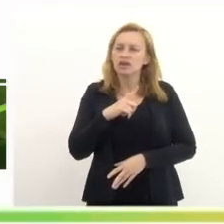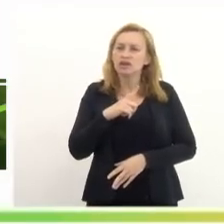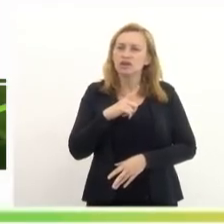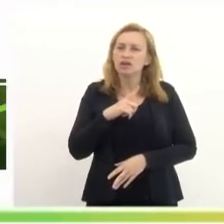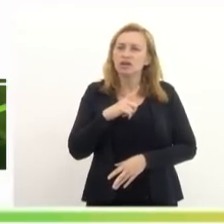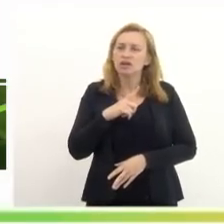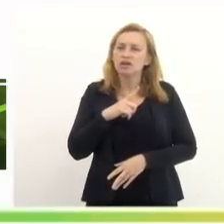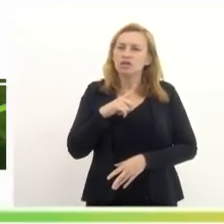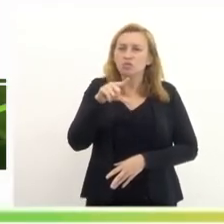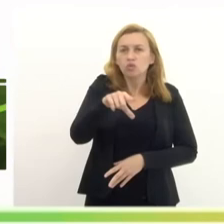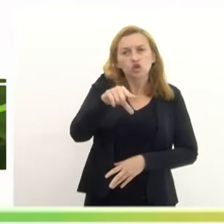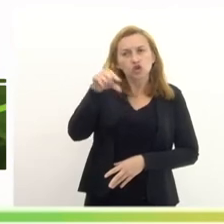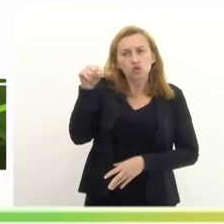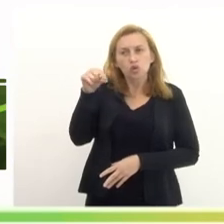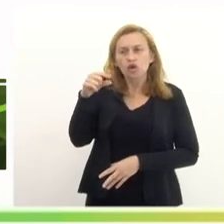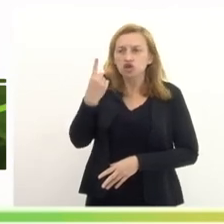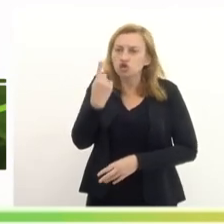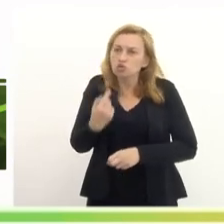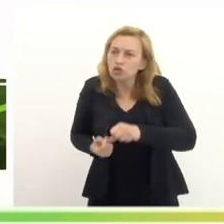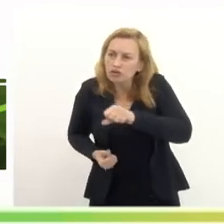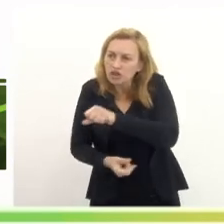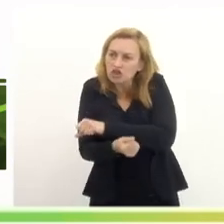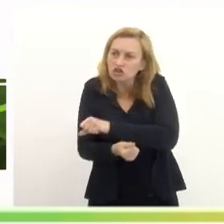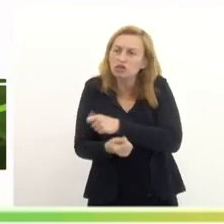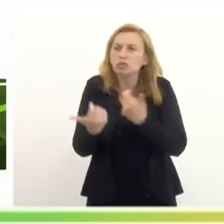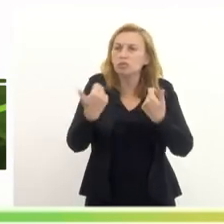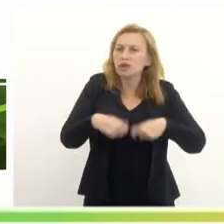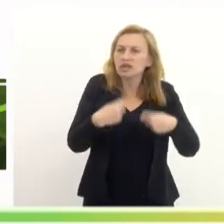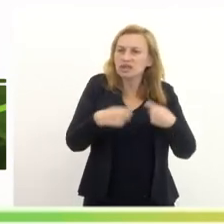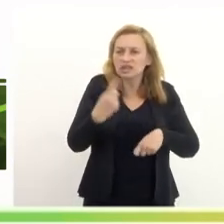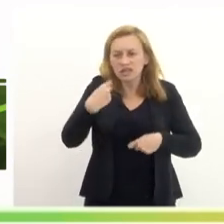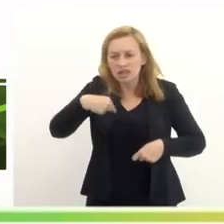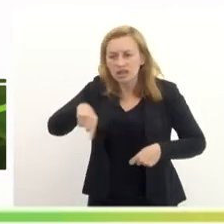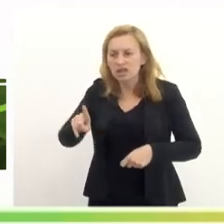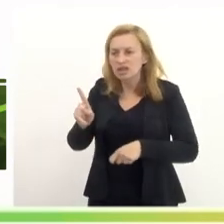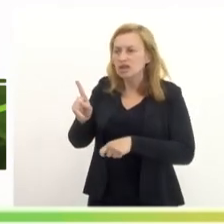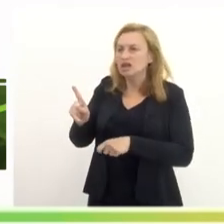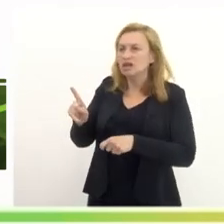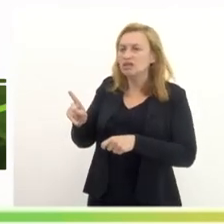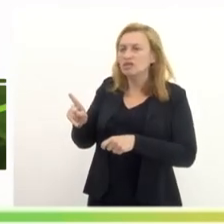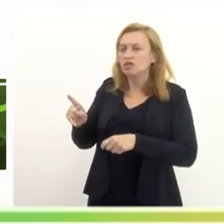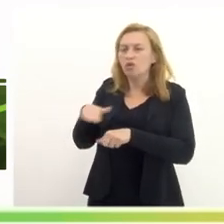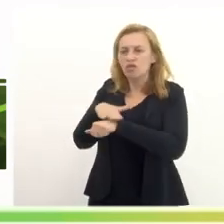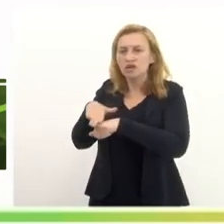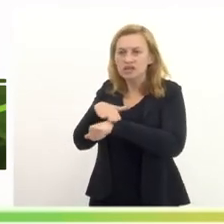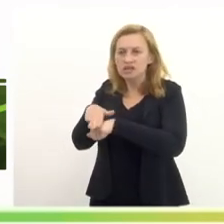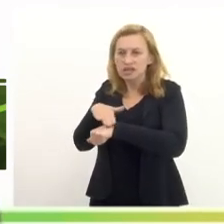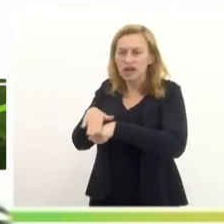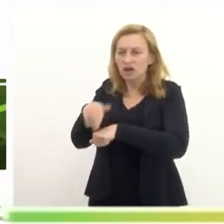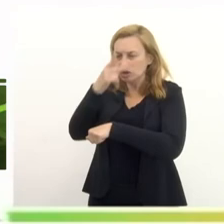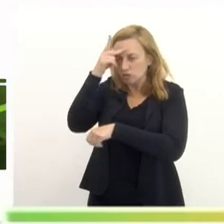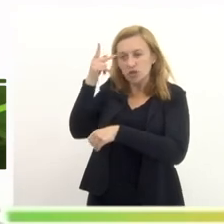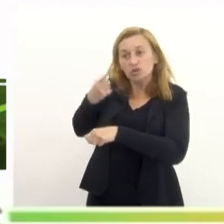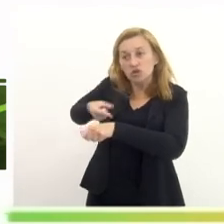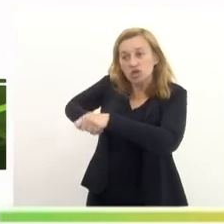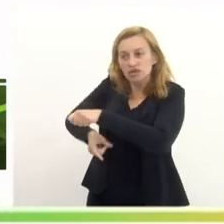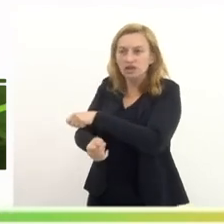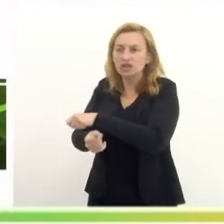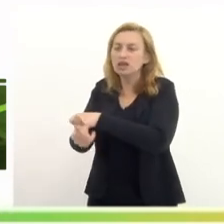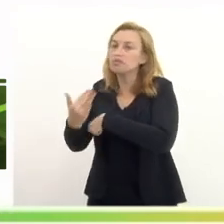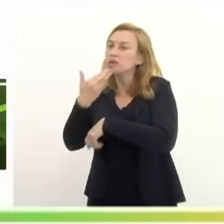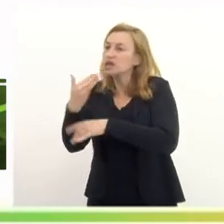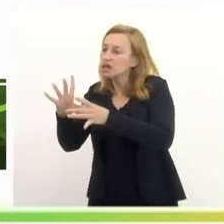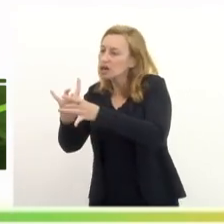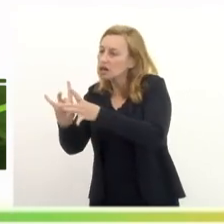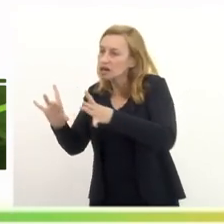que tomar uma decisão de um investimento, você tem que ir aos seus investidores e solicitar deles a